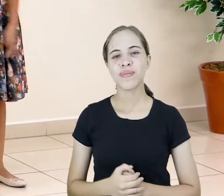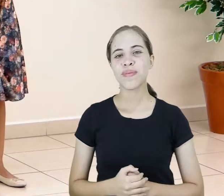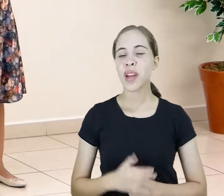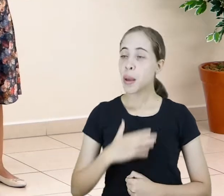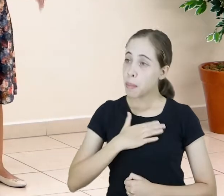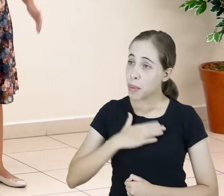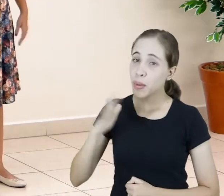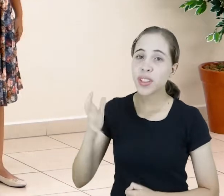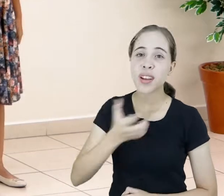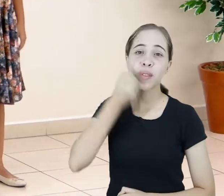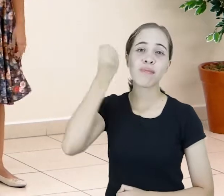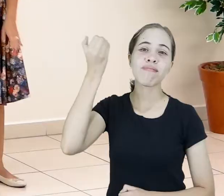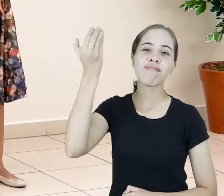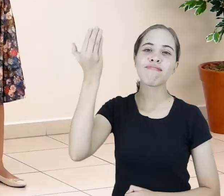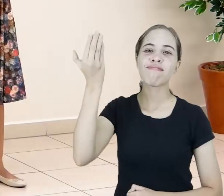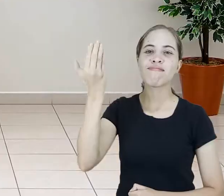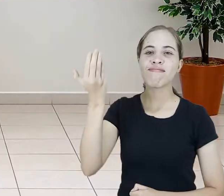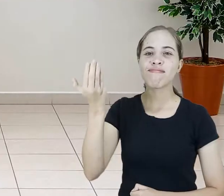e é meu